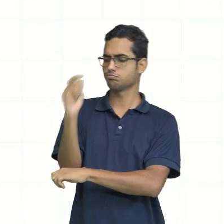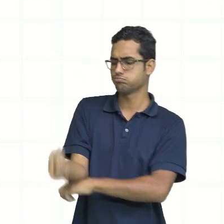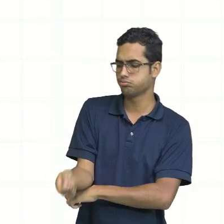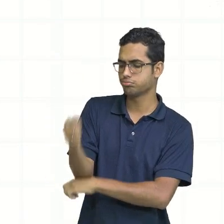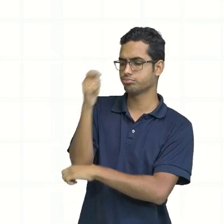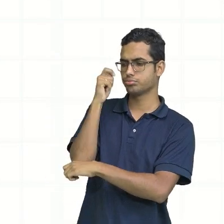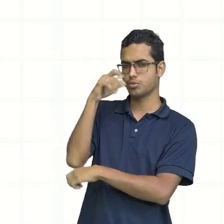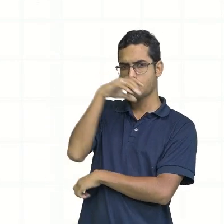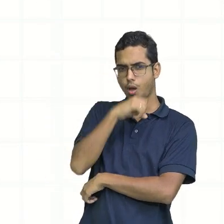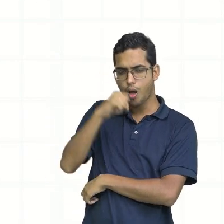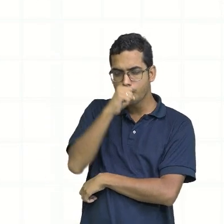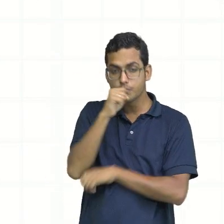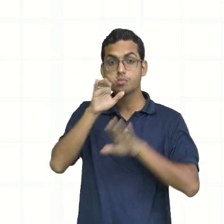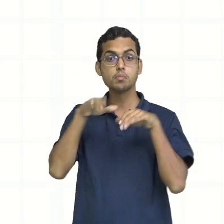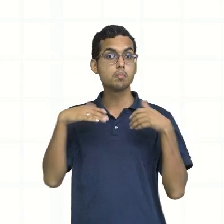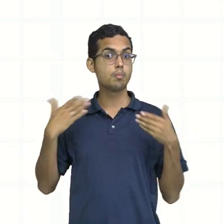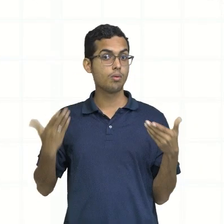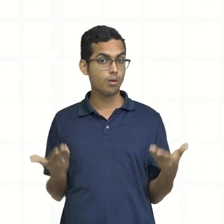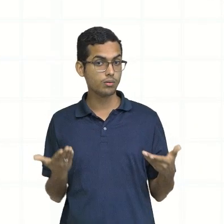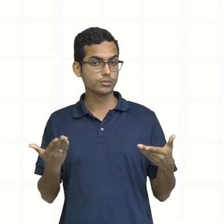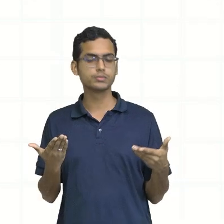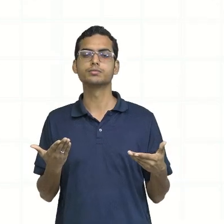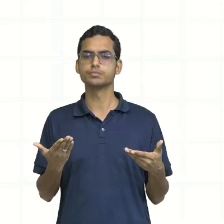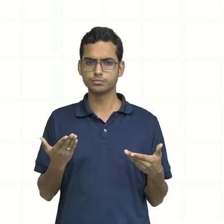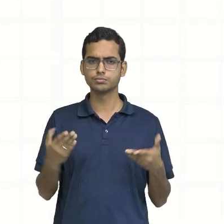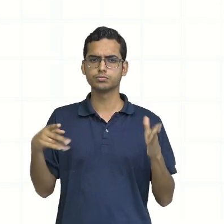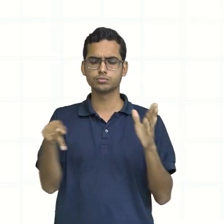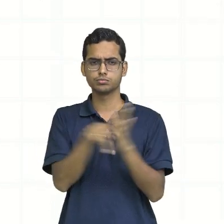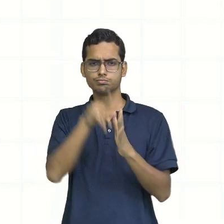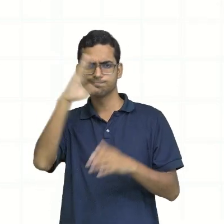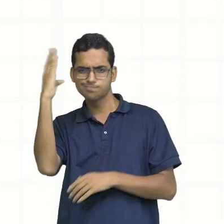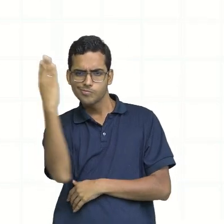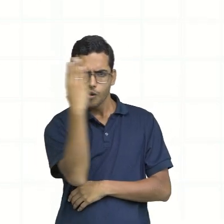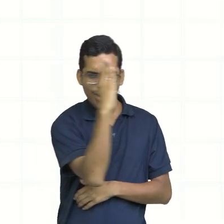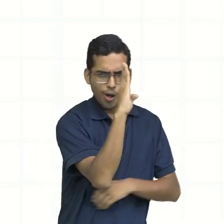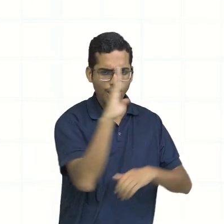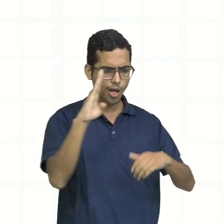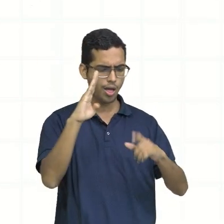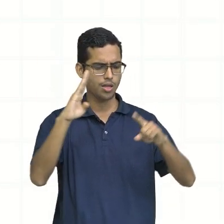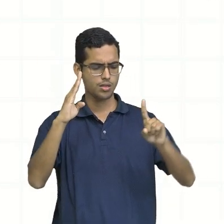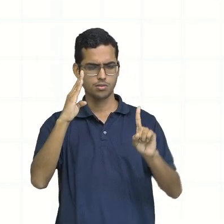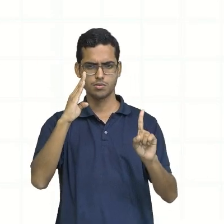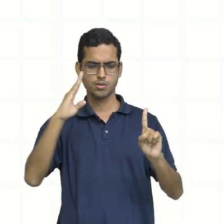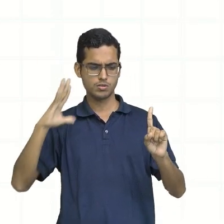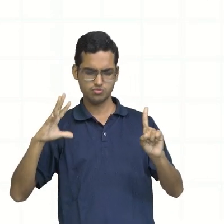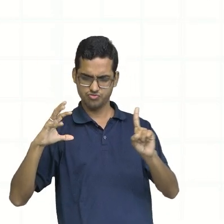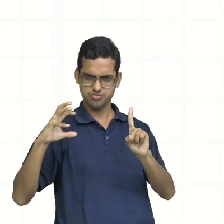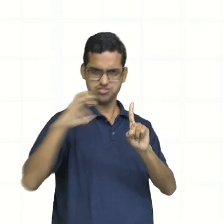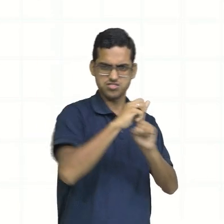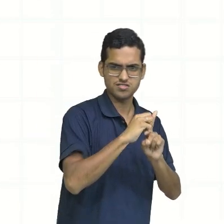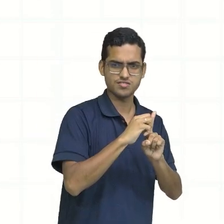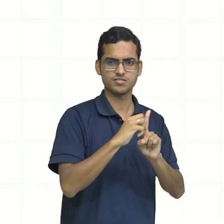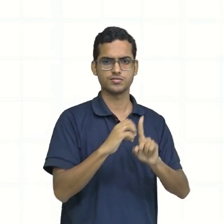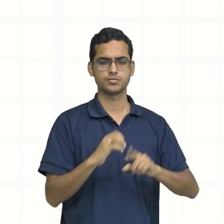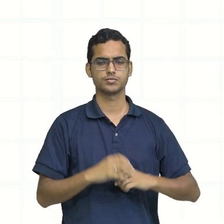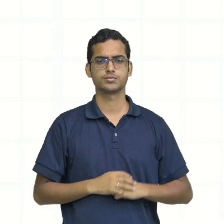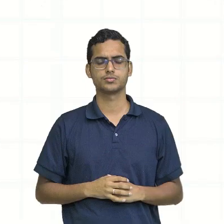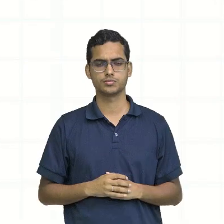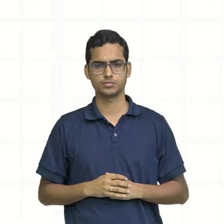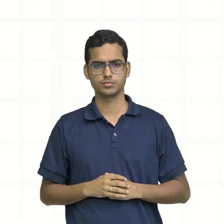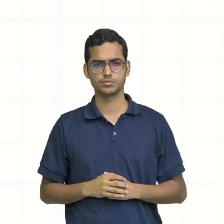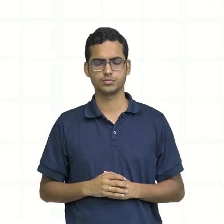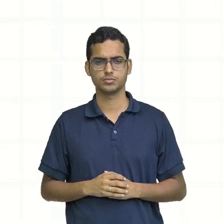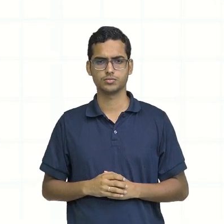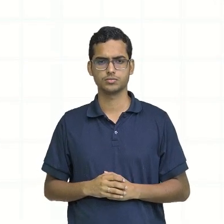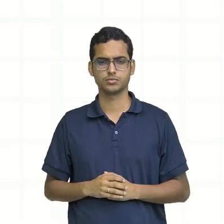Daí nós temos aqui, not see, uma frase, né, no passado. Olha só. He didn't see,